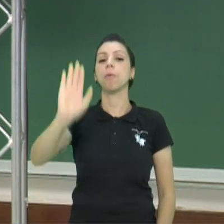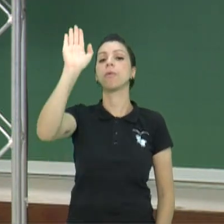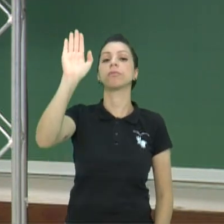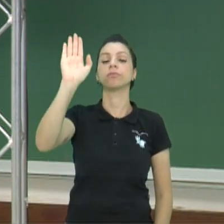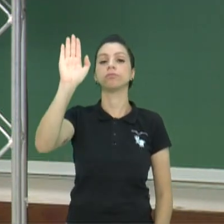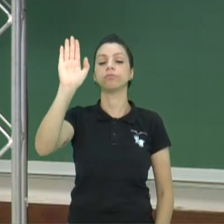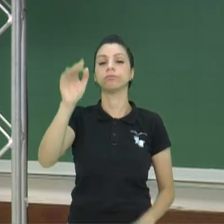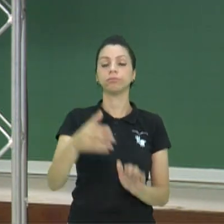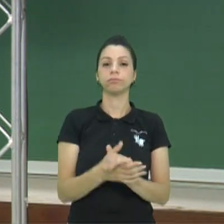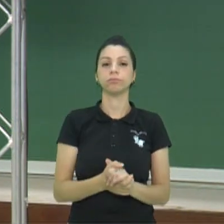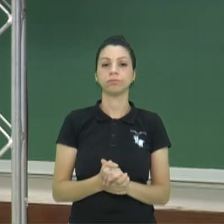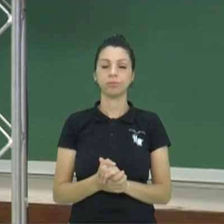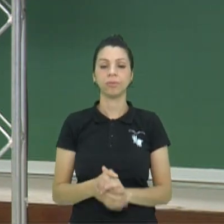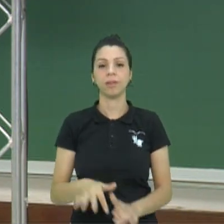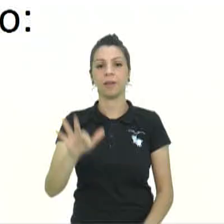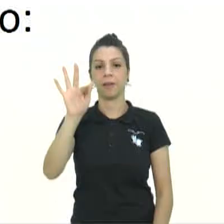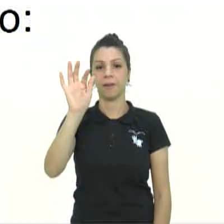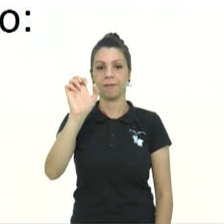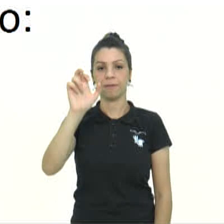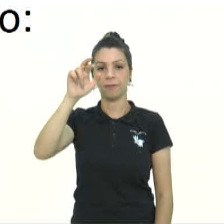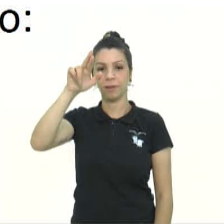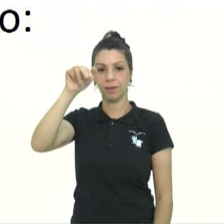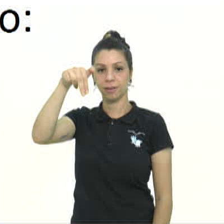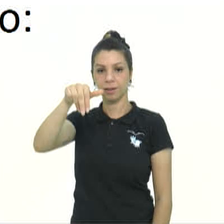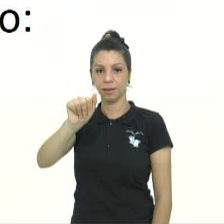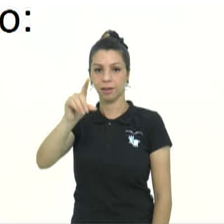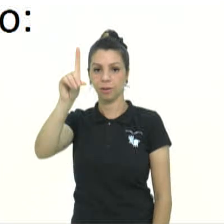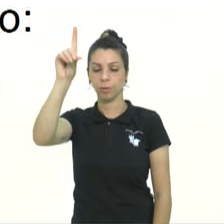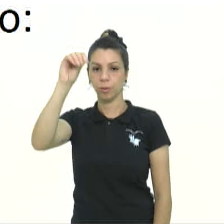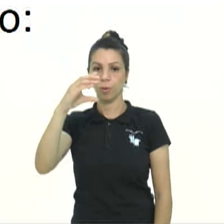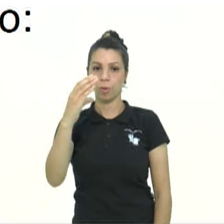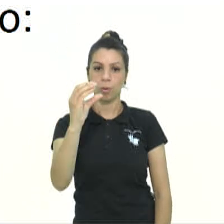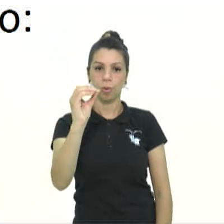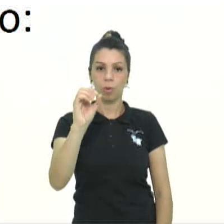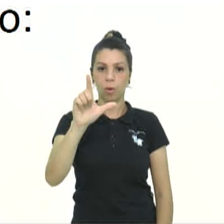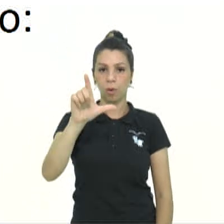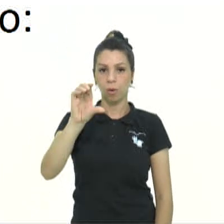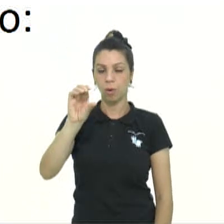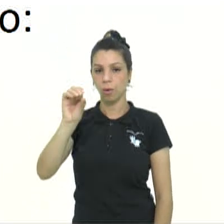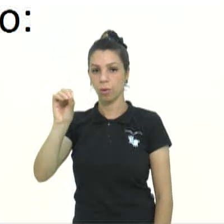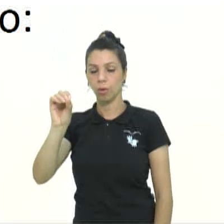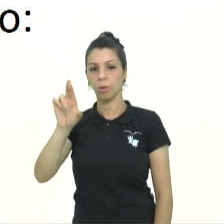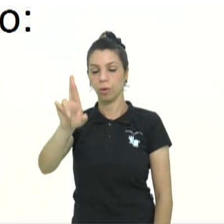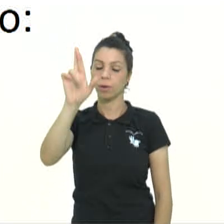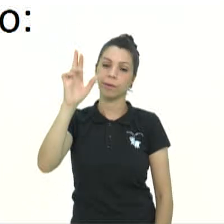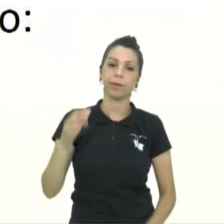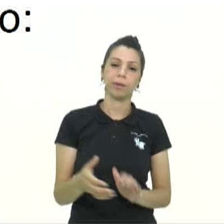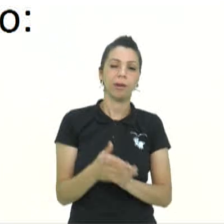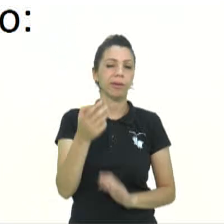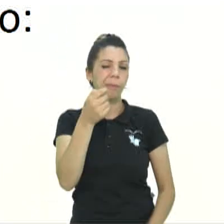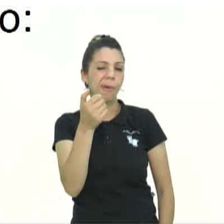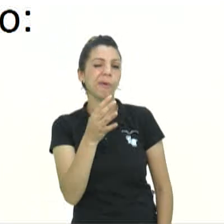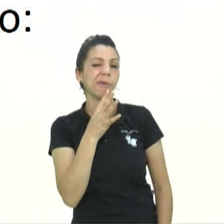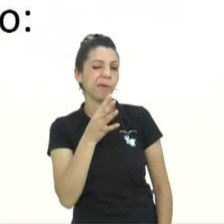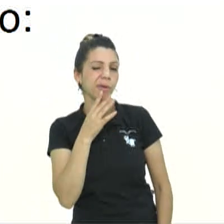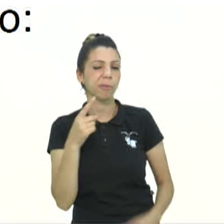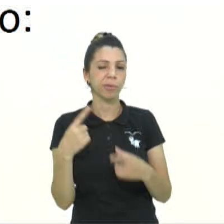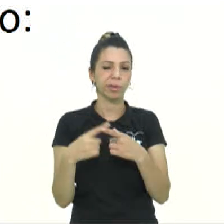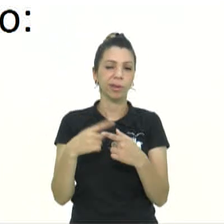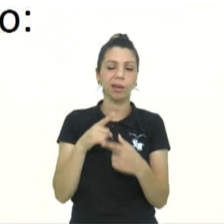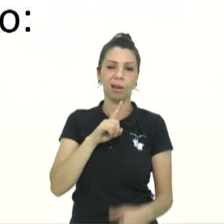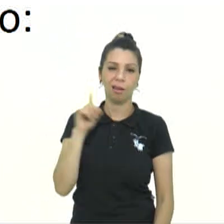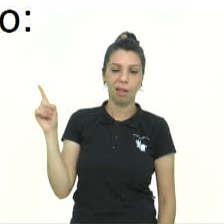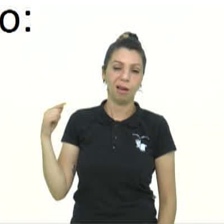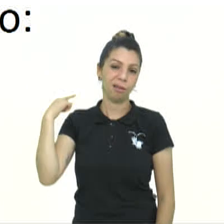destacou Fernando Collor de Mello, que ele era até então pouco conhecido, ele era governador de Alagoas, à época